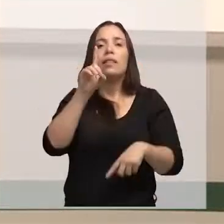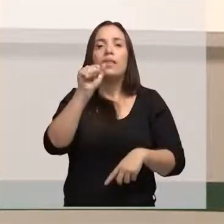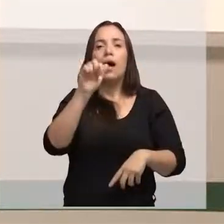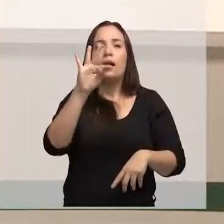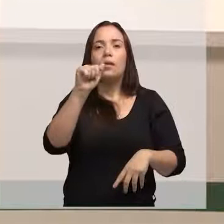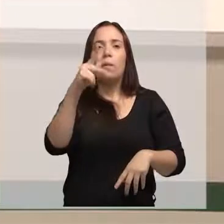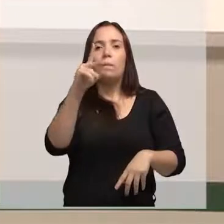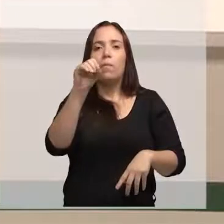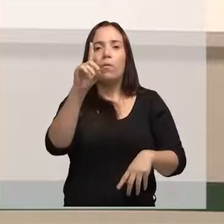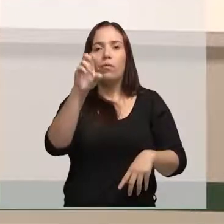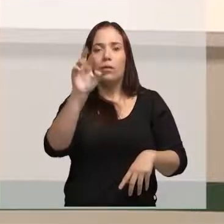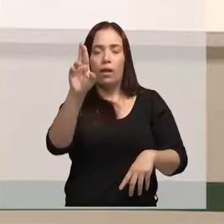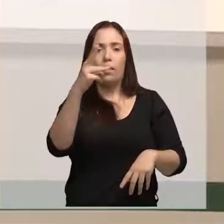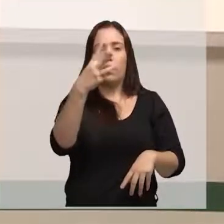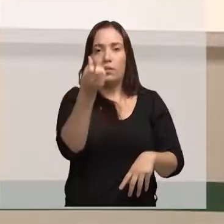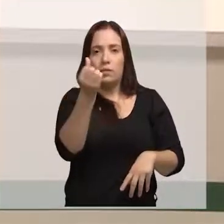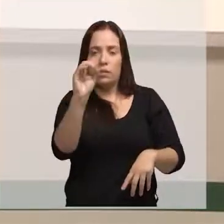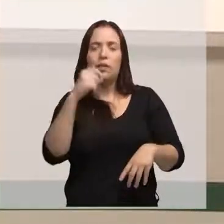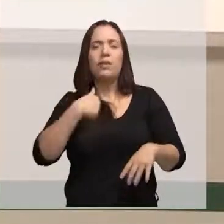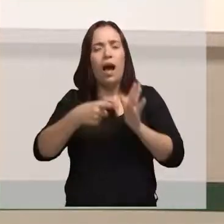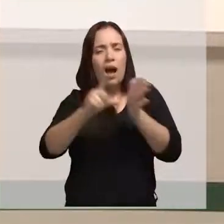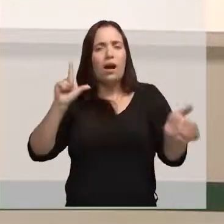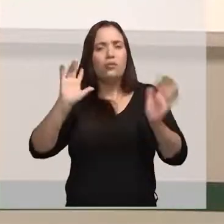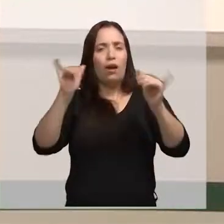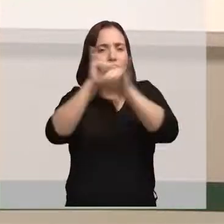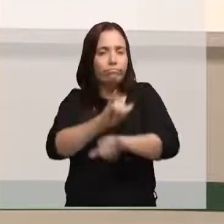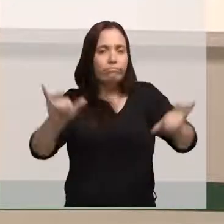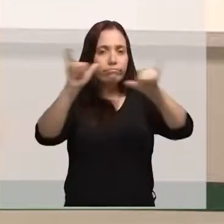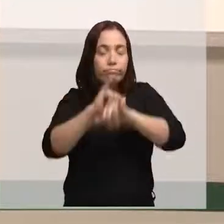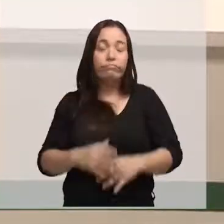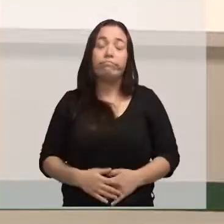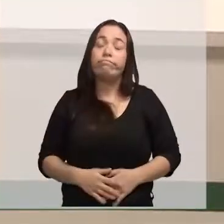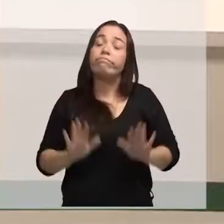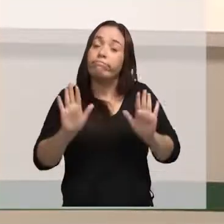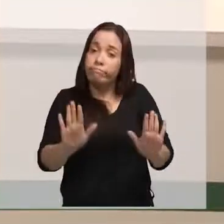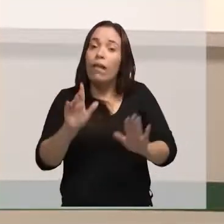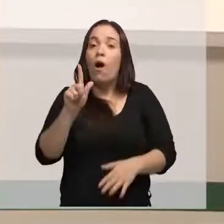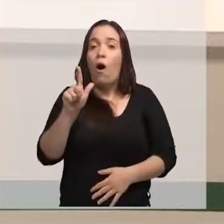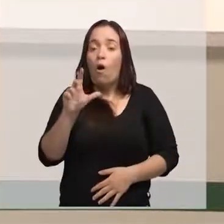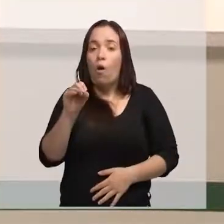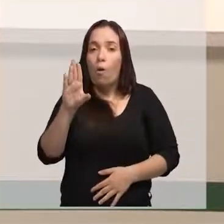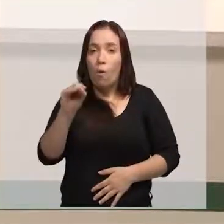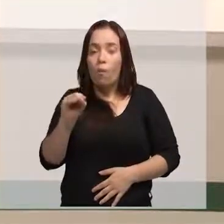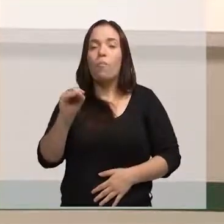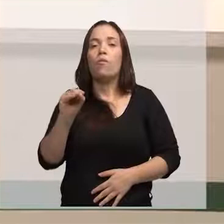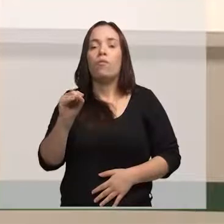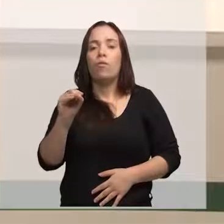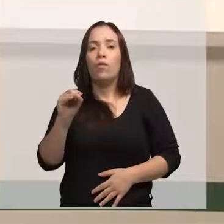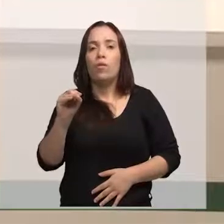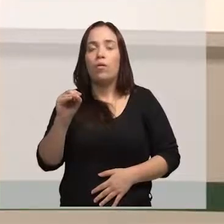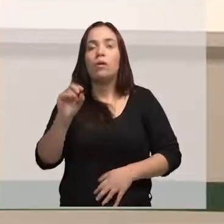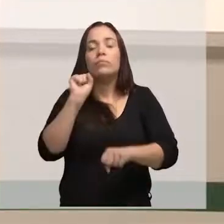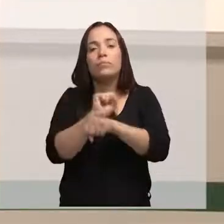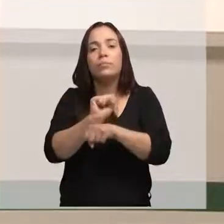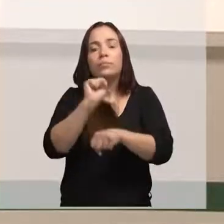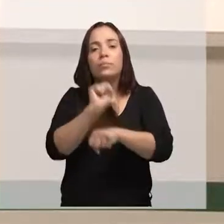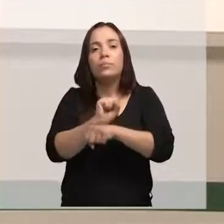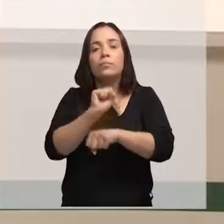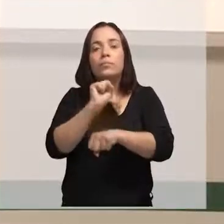né? Então, eu queria passar o seguinte, a Globo só viu que tinha pesquisa depois da que